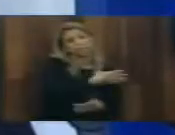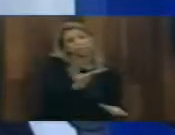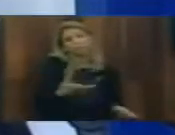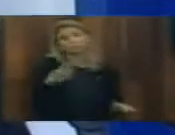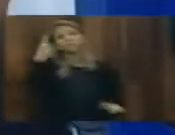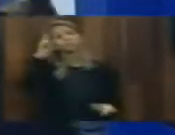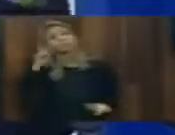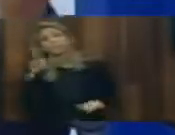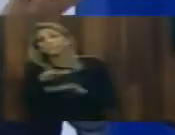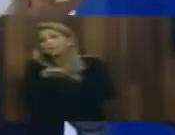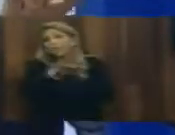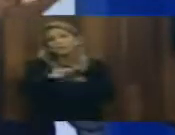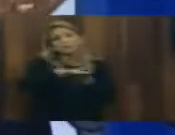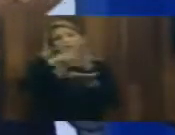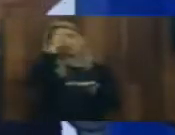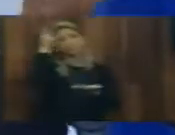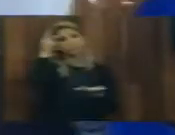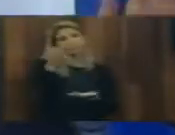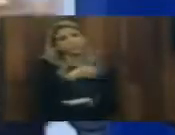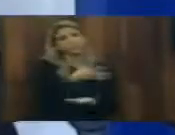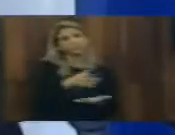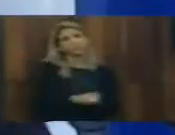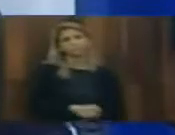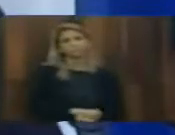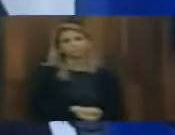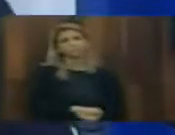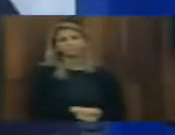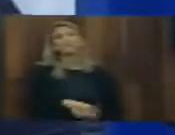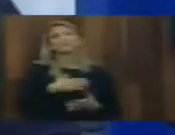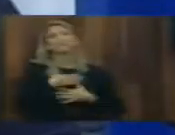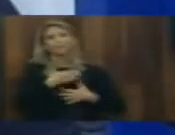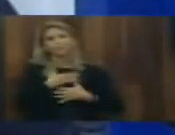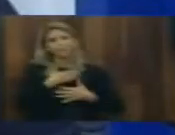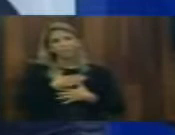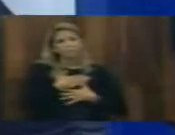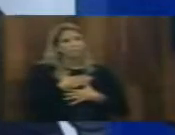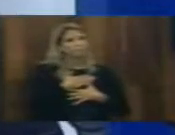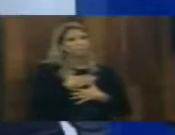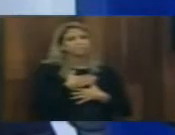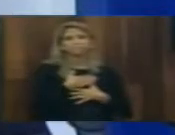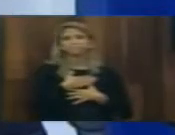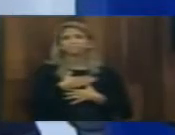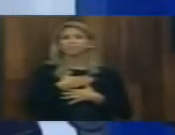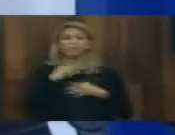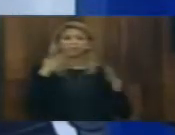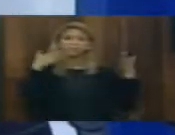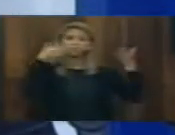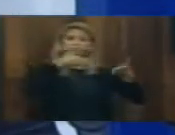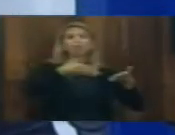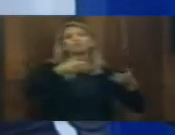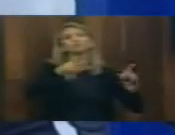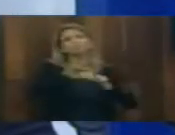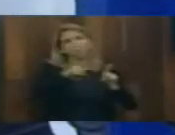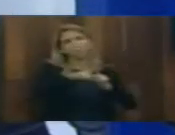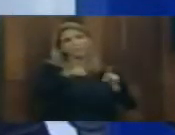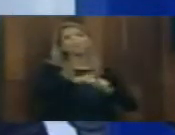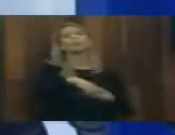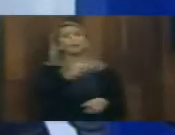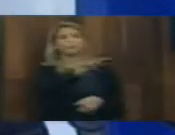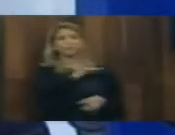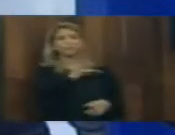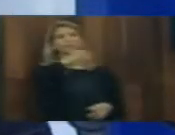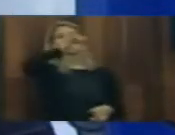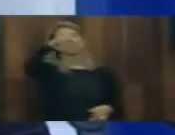é o trabalho. Né, Joelma? Eu estou falando, me reportando a você, que eu sei que você é uma